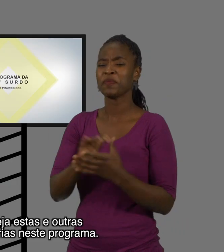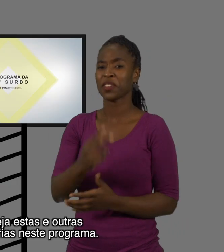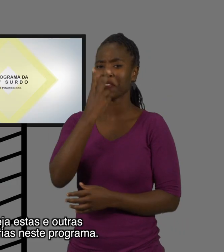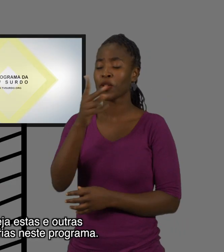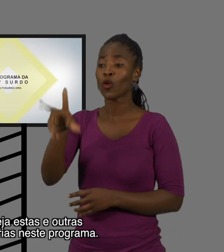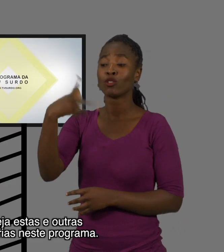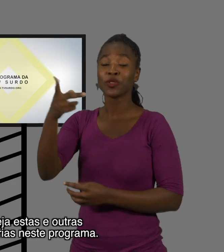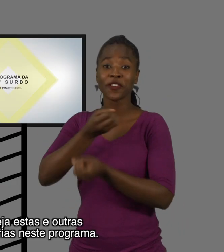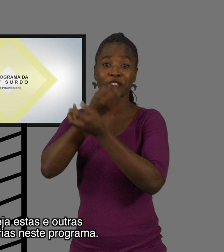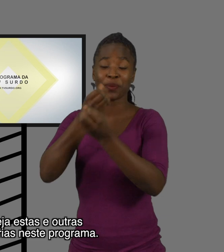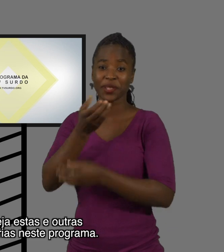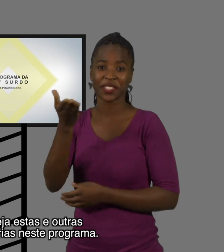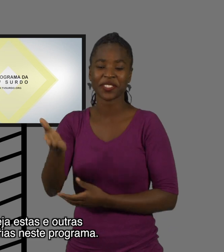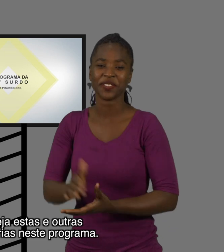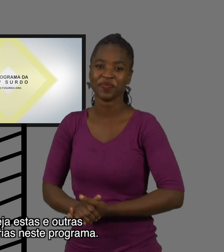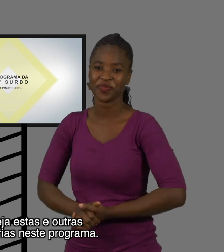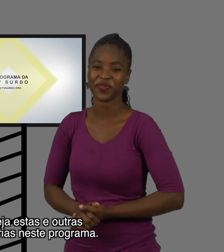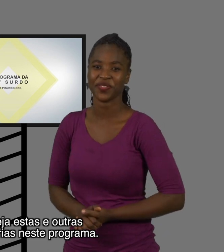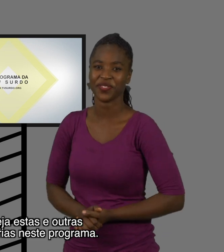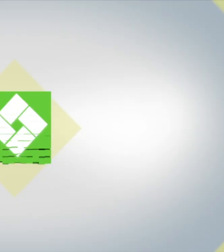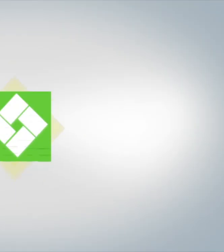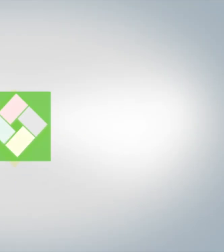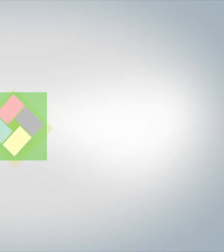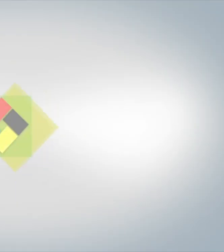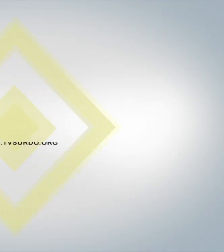Veja estas e outras matérias neste programa.